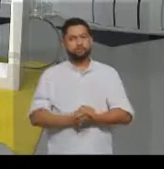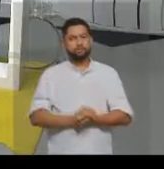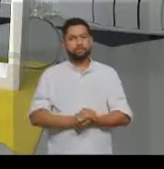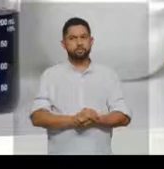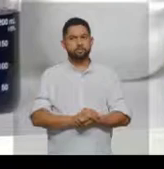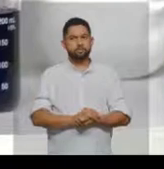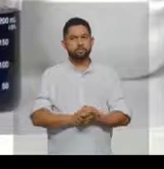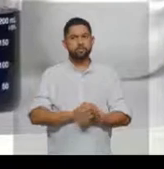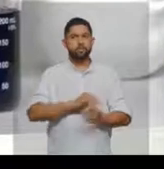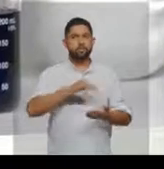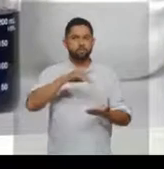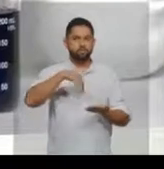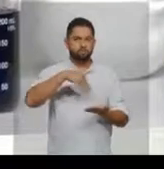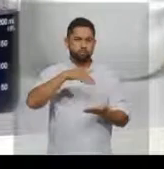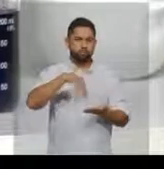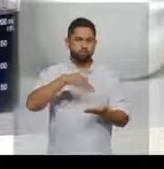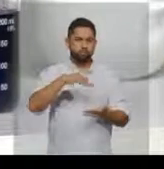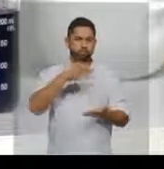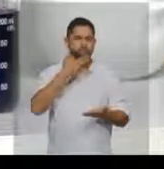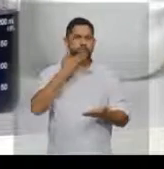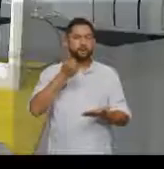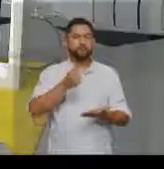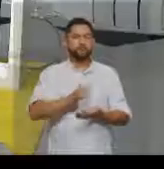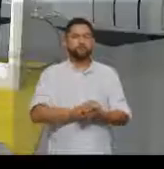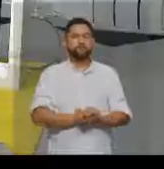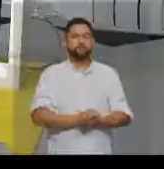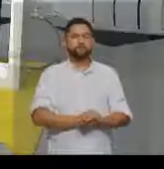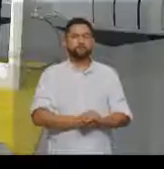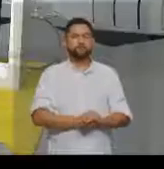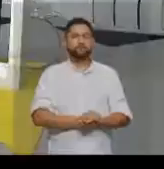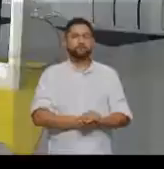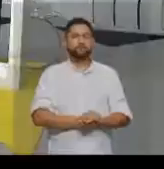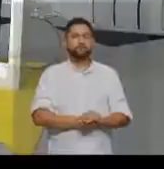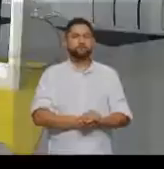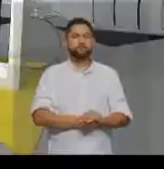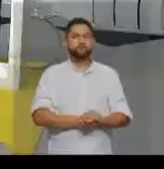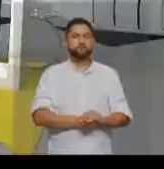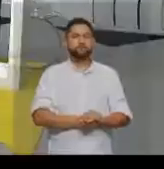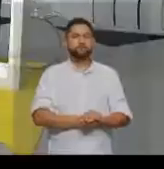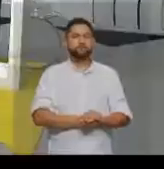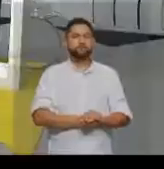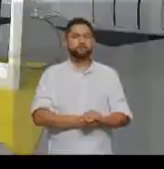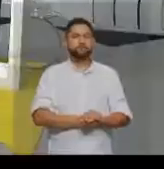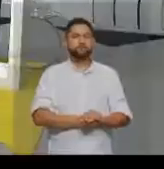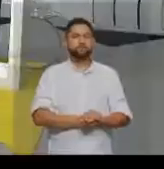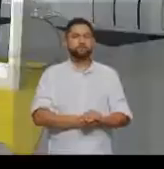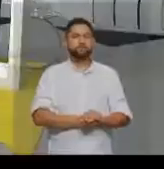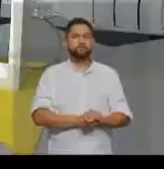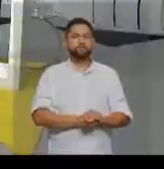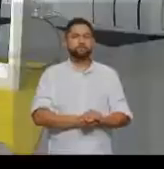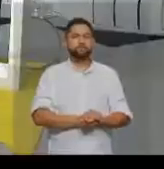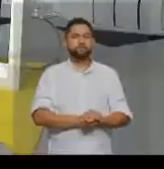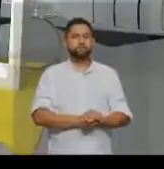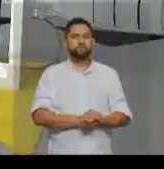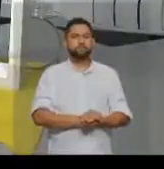poder homogeneizar as soluções.